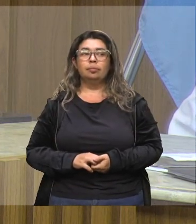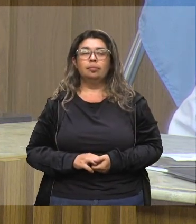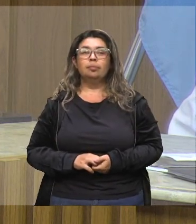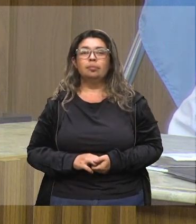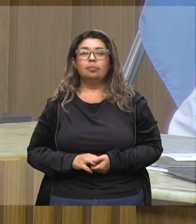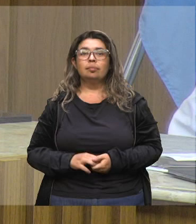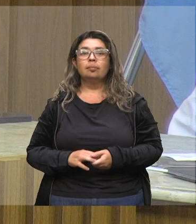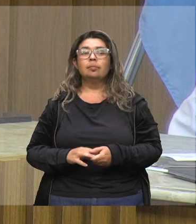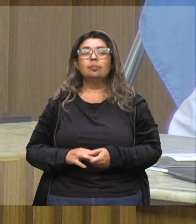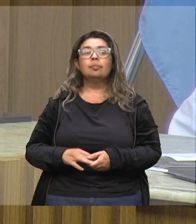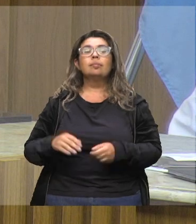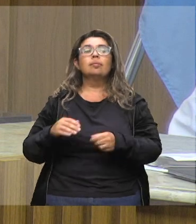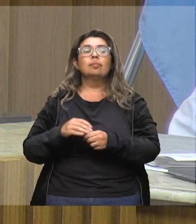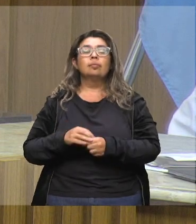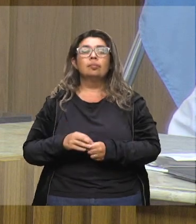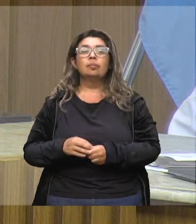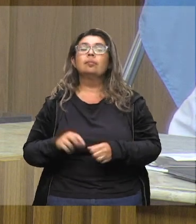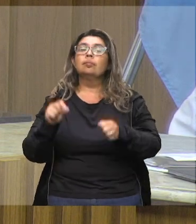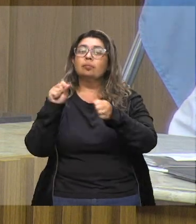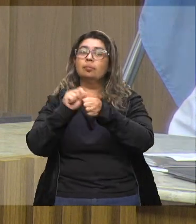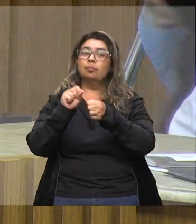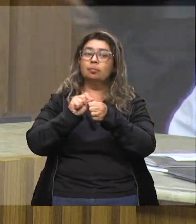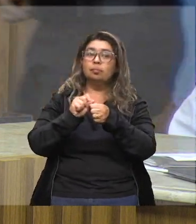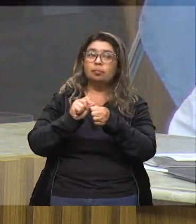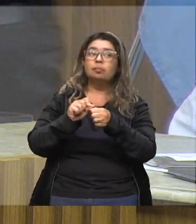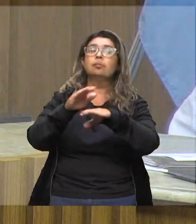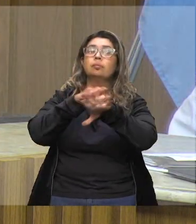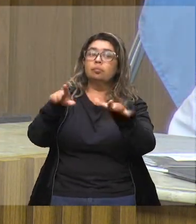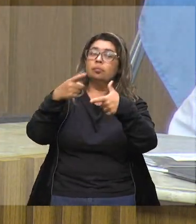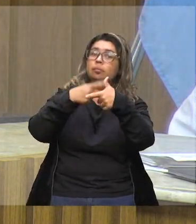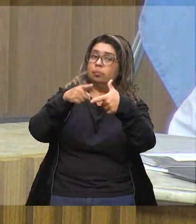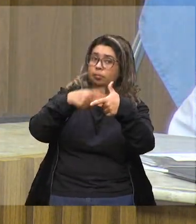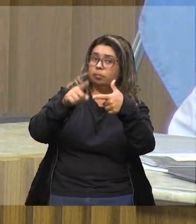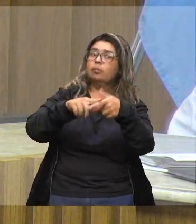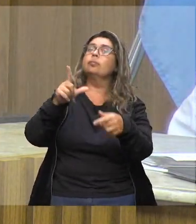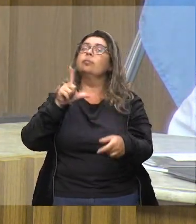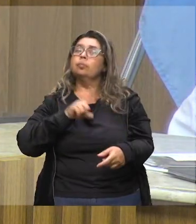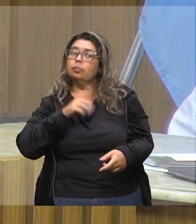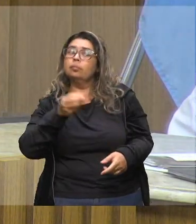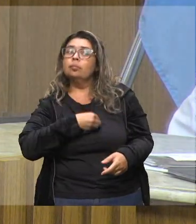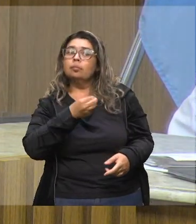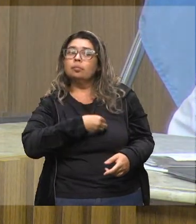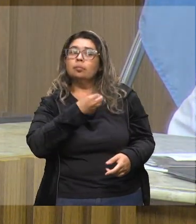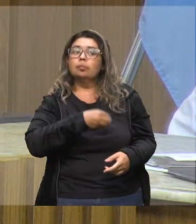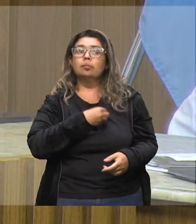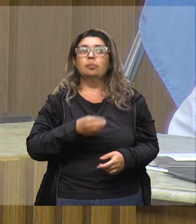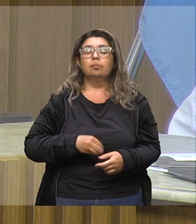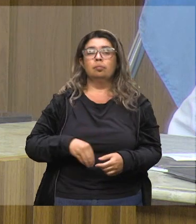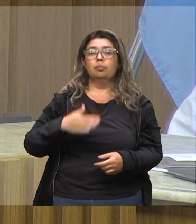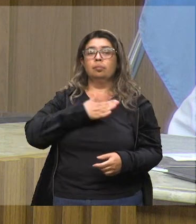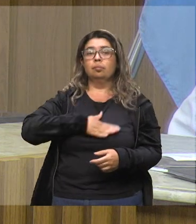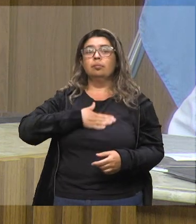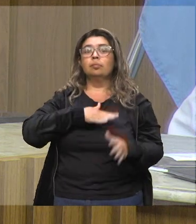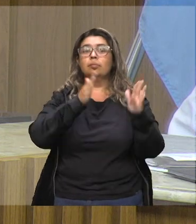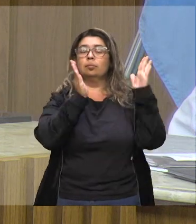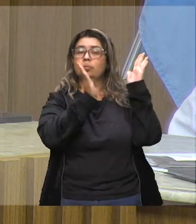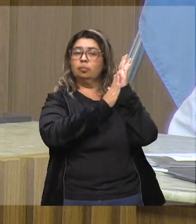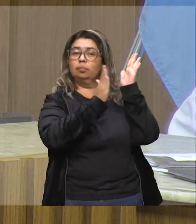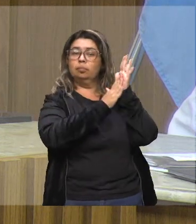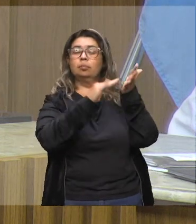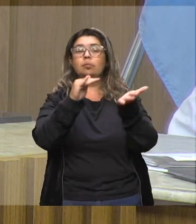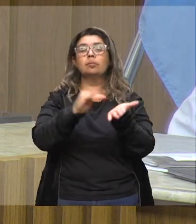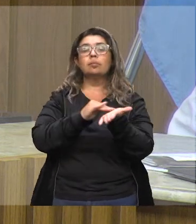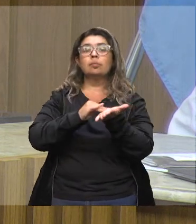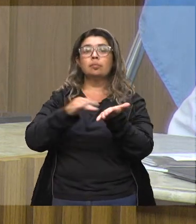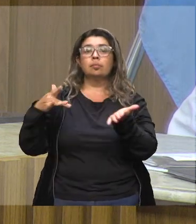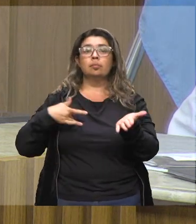ser relacionado, ser dado uma solução para o problema que nós estamos vivendo. E eu gostaria de parabenizar, porque a Secretaria de Saúde